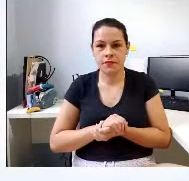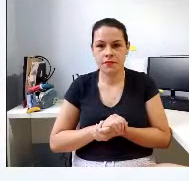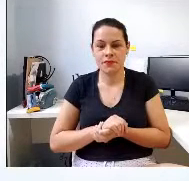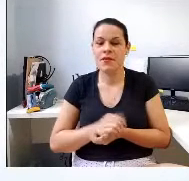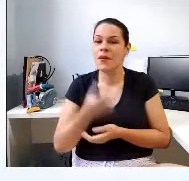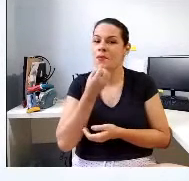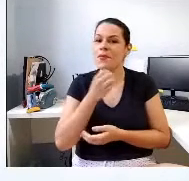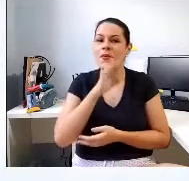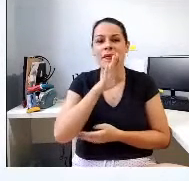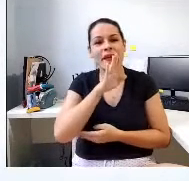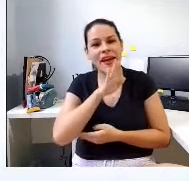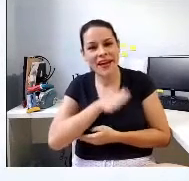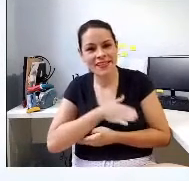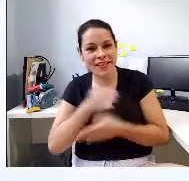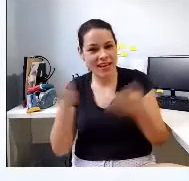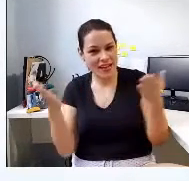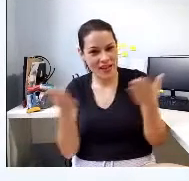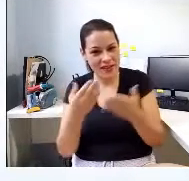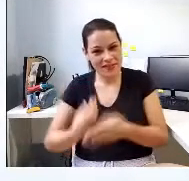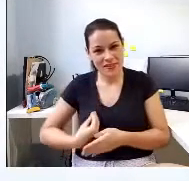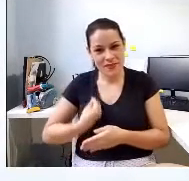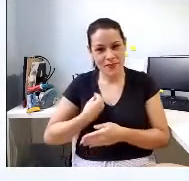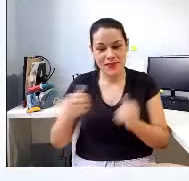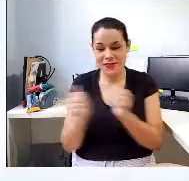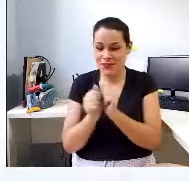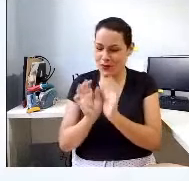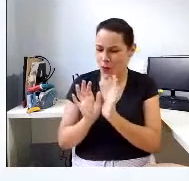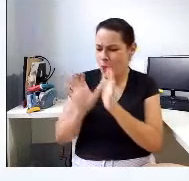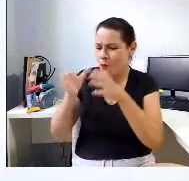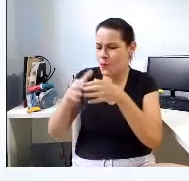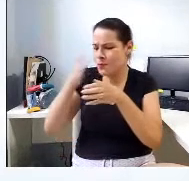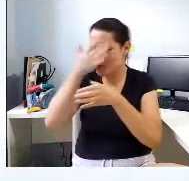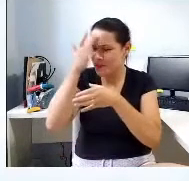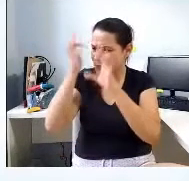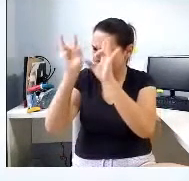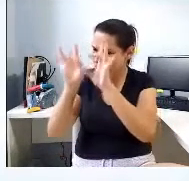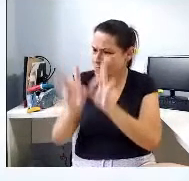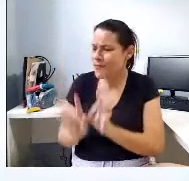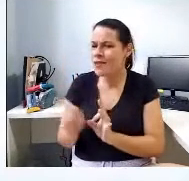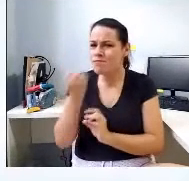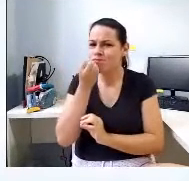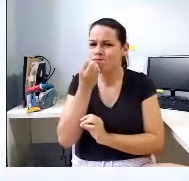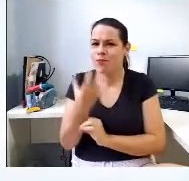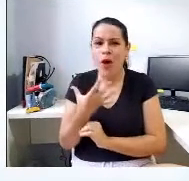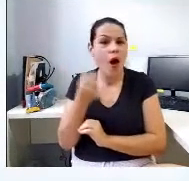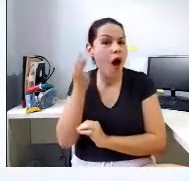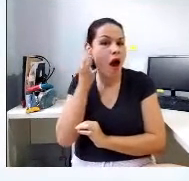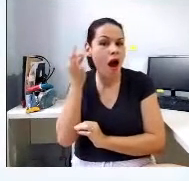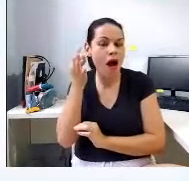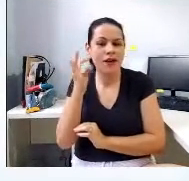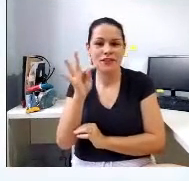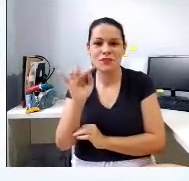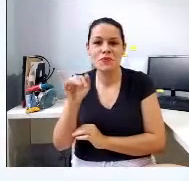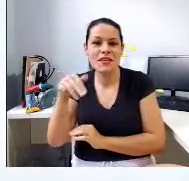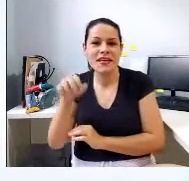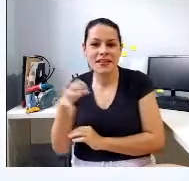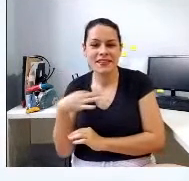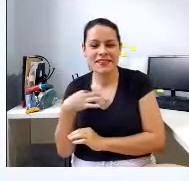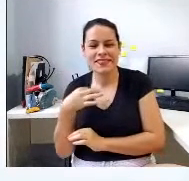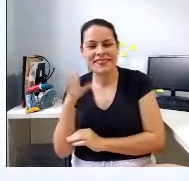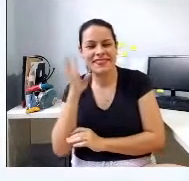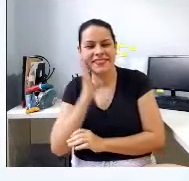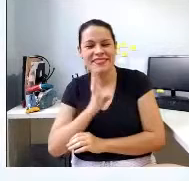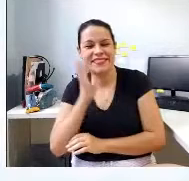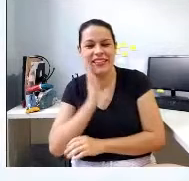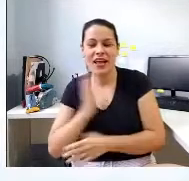Boa tarde. Hoje estou aqui com um time de peso. É o Dream Team, gente. Eu vou apresentar para vocês